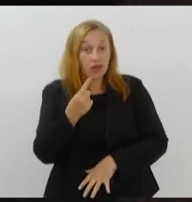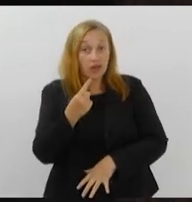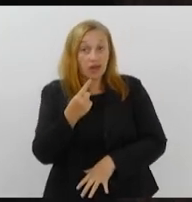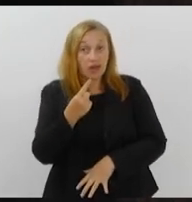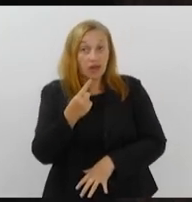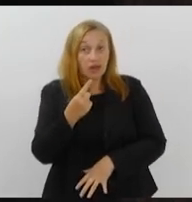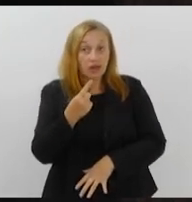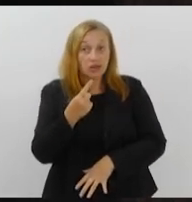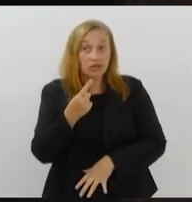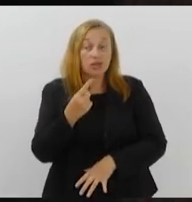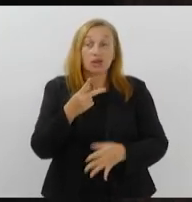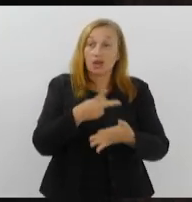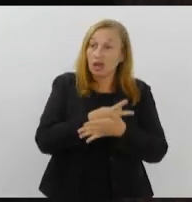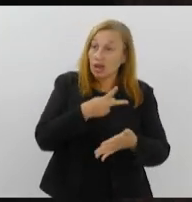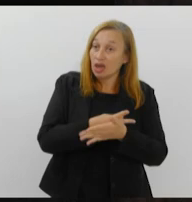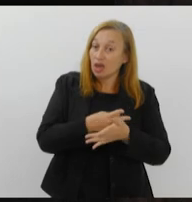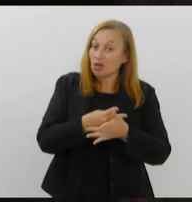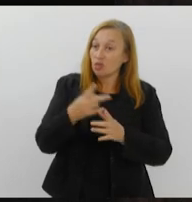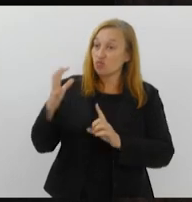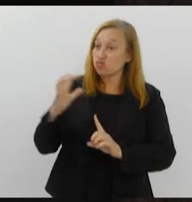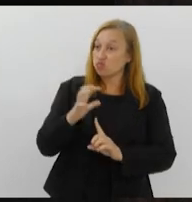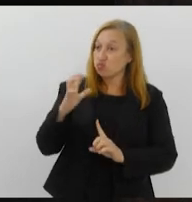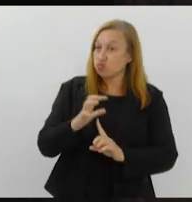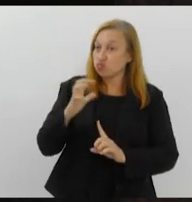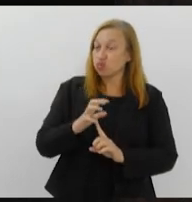possíveis distorções e manipulações.